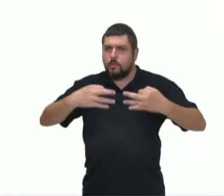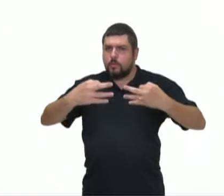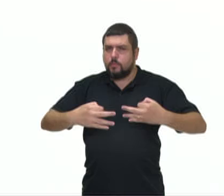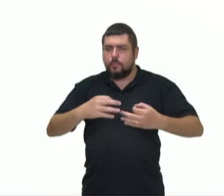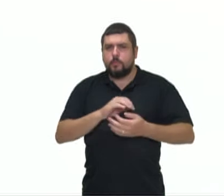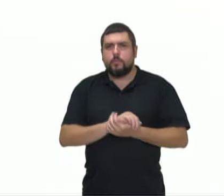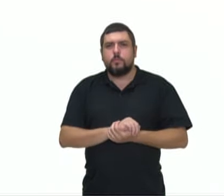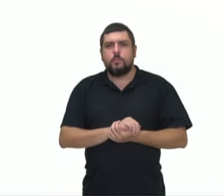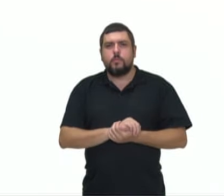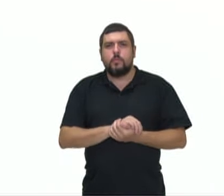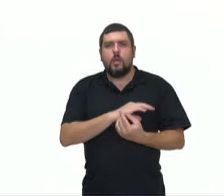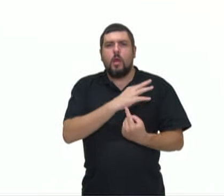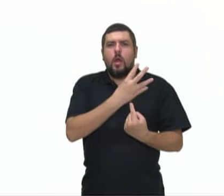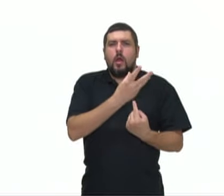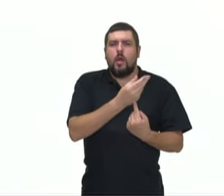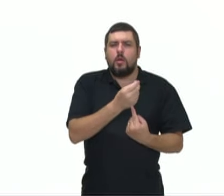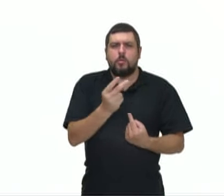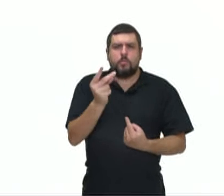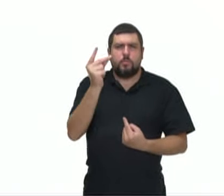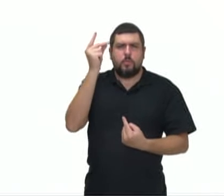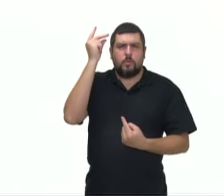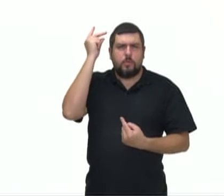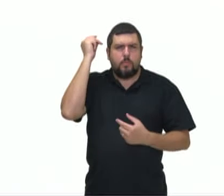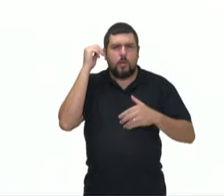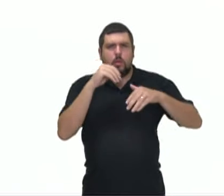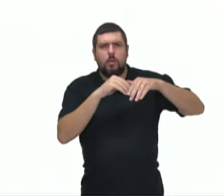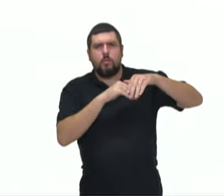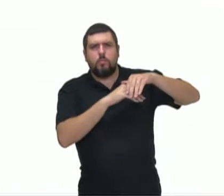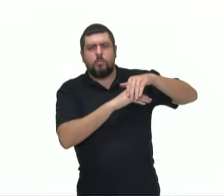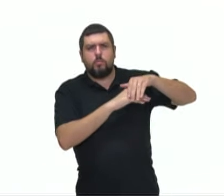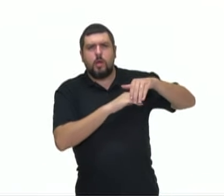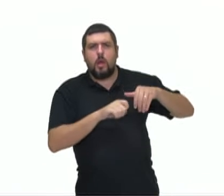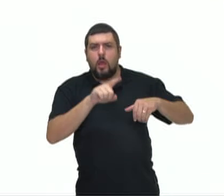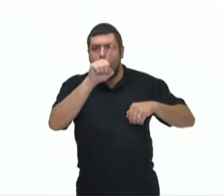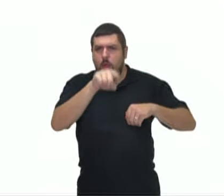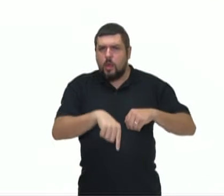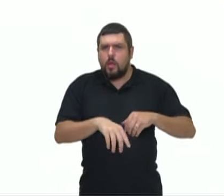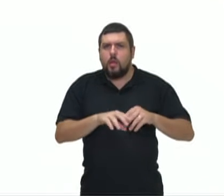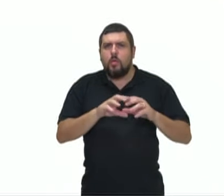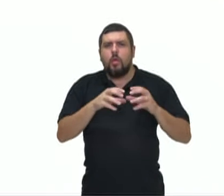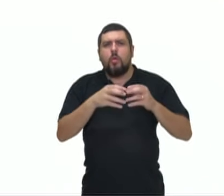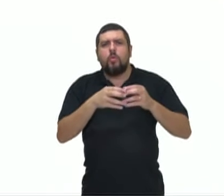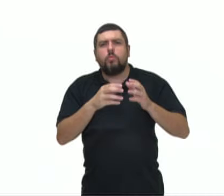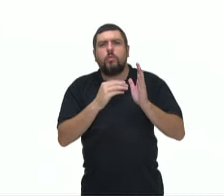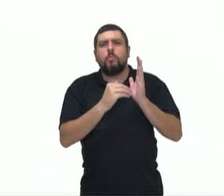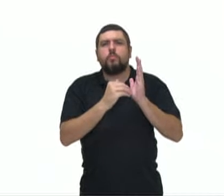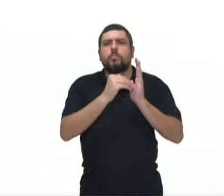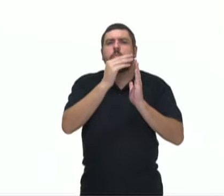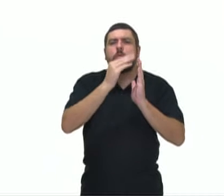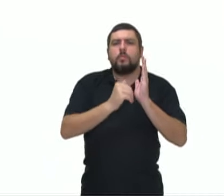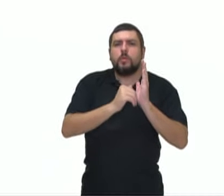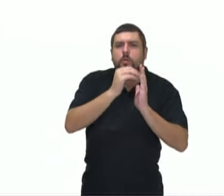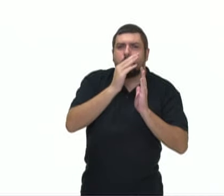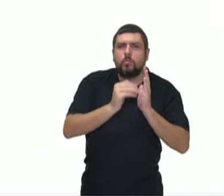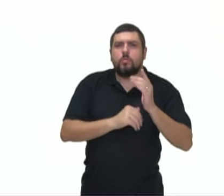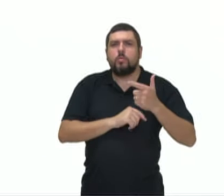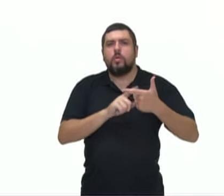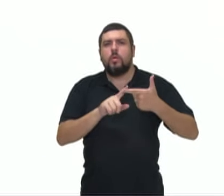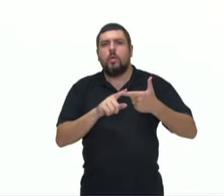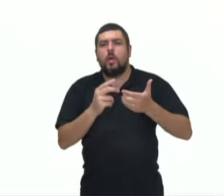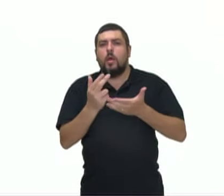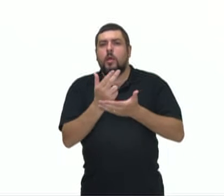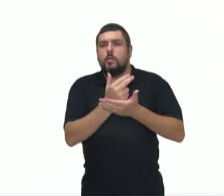arte rupestre, ela é compreendida como um amplo conjunto, né, de pinturas, desenhos e